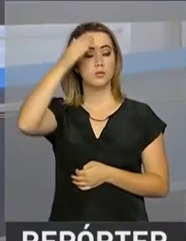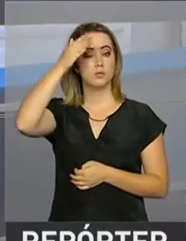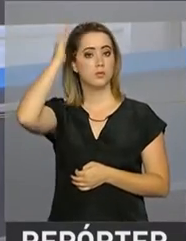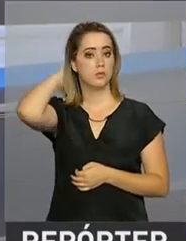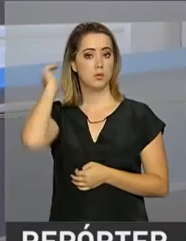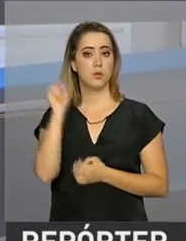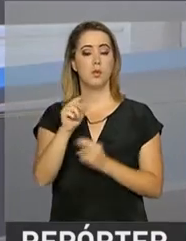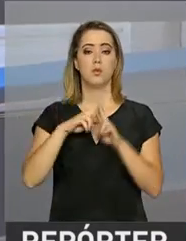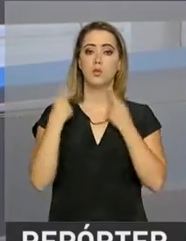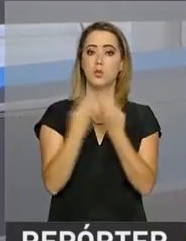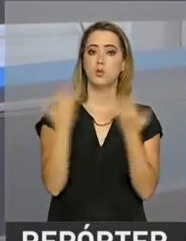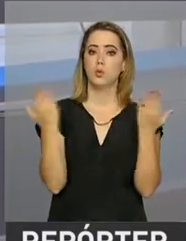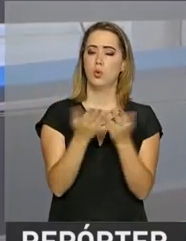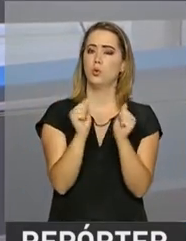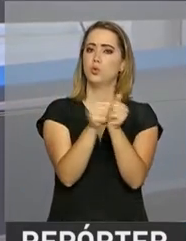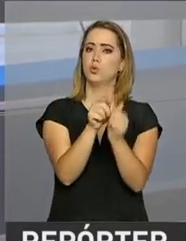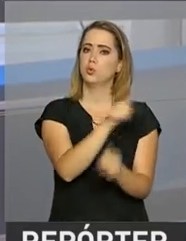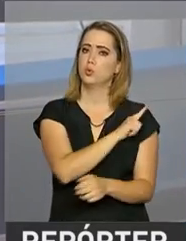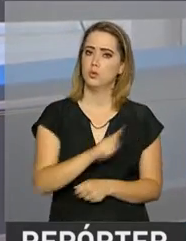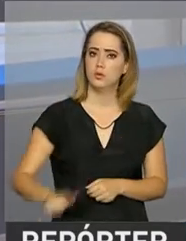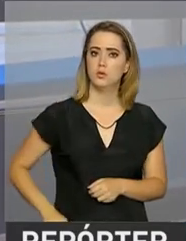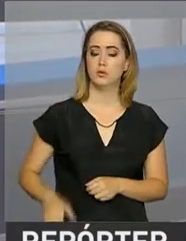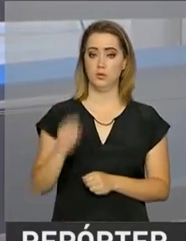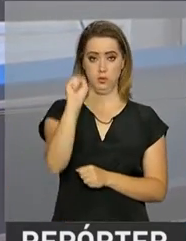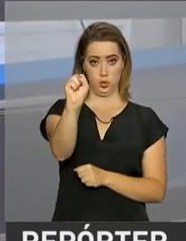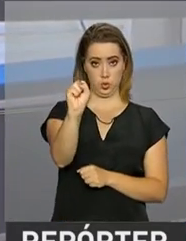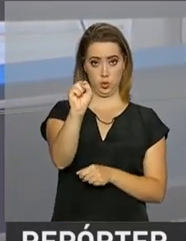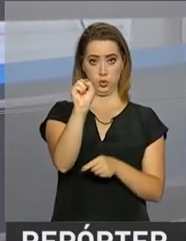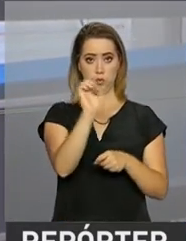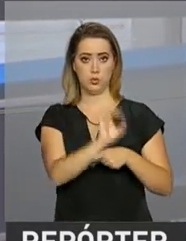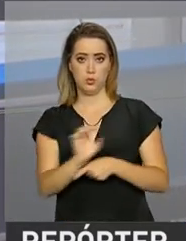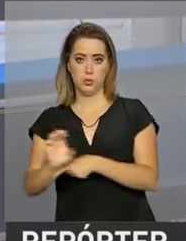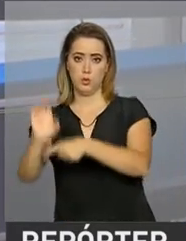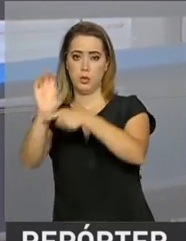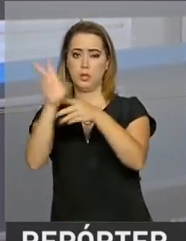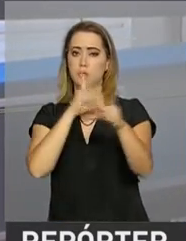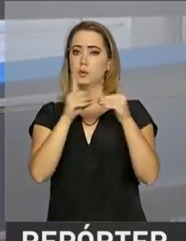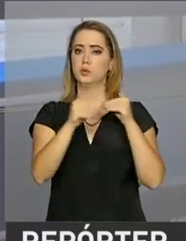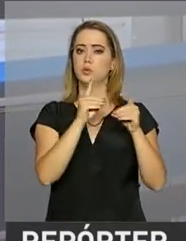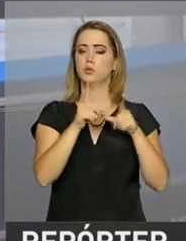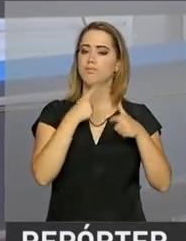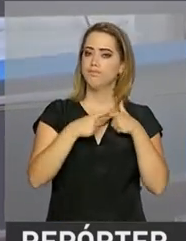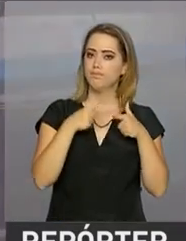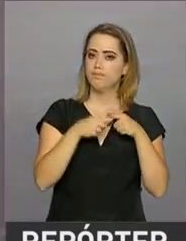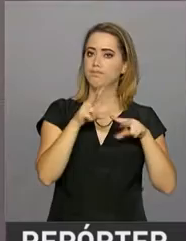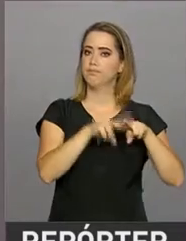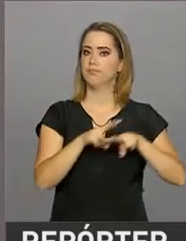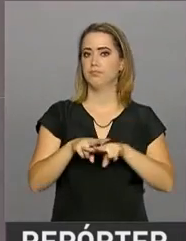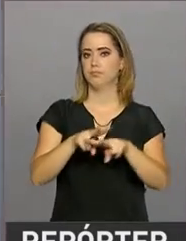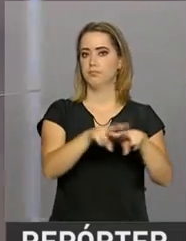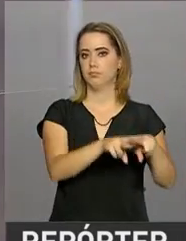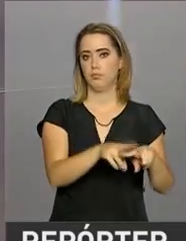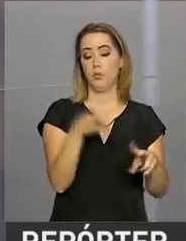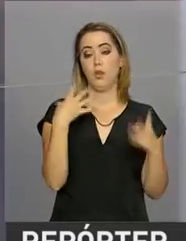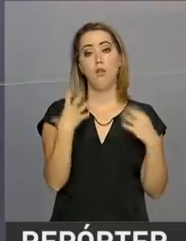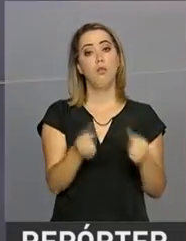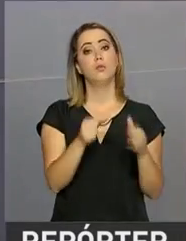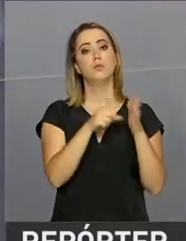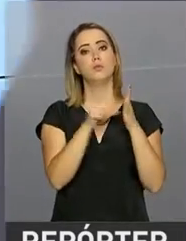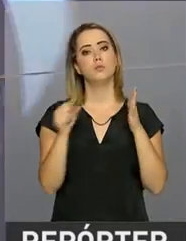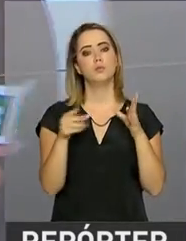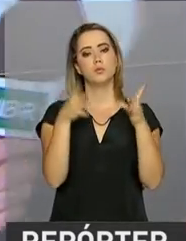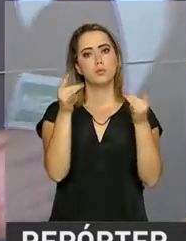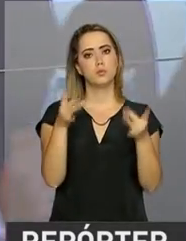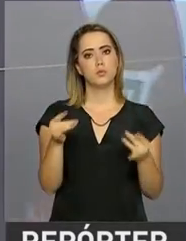temer se reúne hoje com governadores de oito estados para discutir a situação dos presídios vamos então ao palácio do planalto saber os detalhes